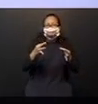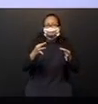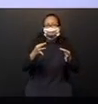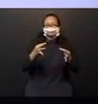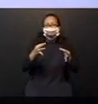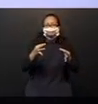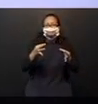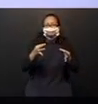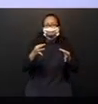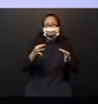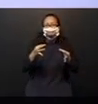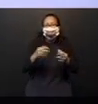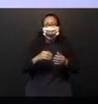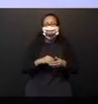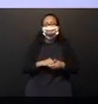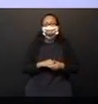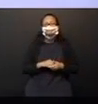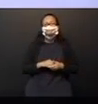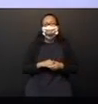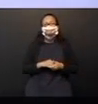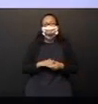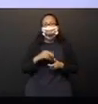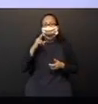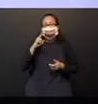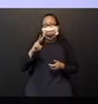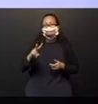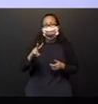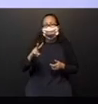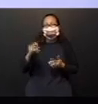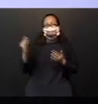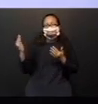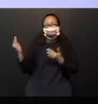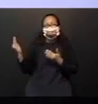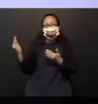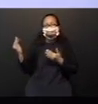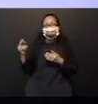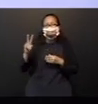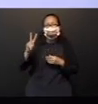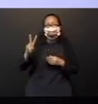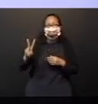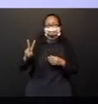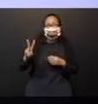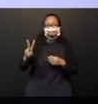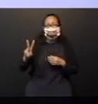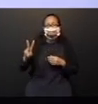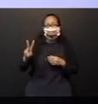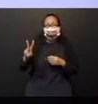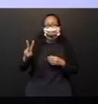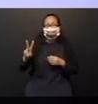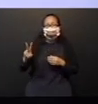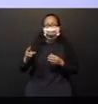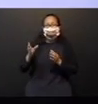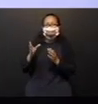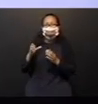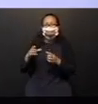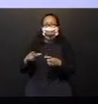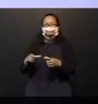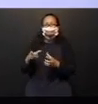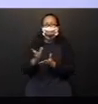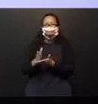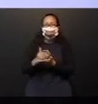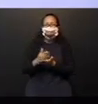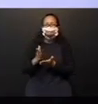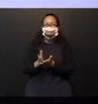vezes a gente se perde um pouquinho. Se vocês observarem aqui, ó, 2 bolinhos, tá